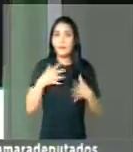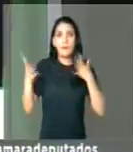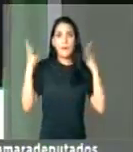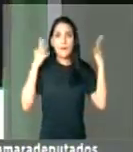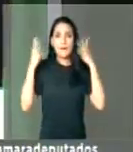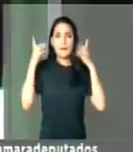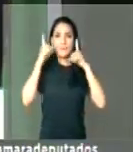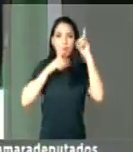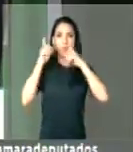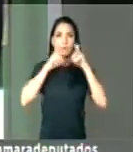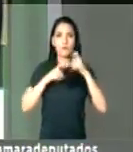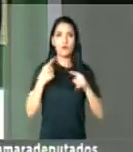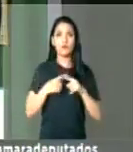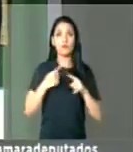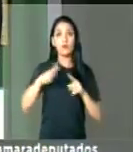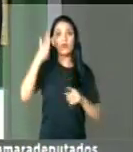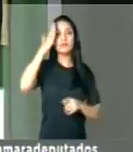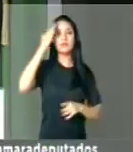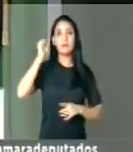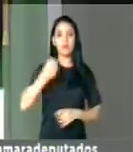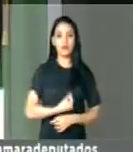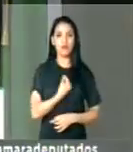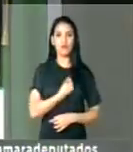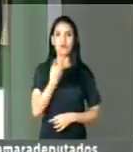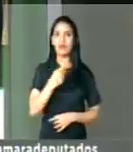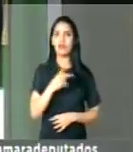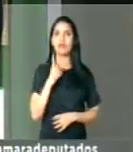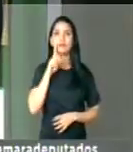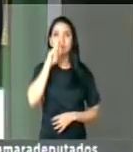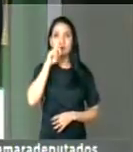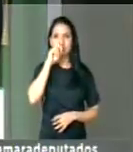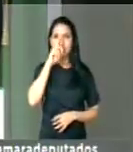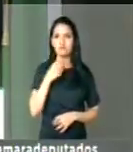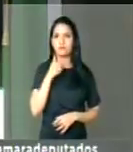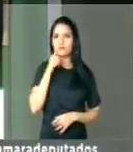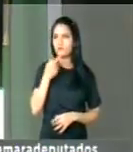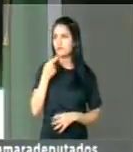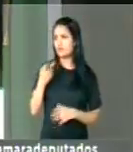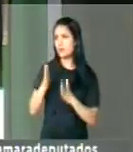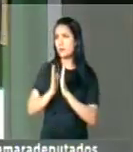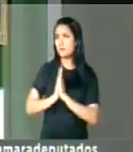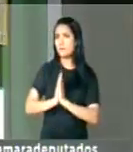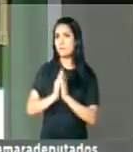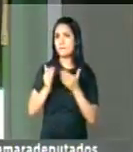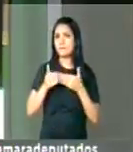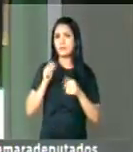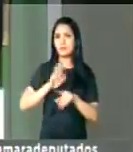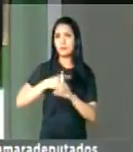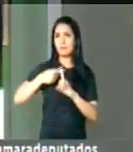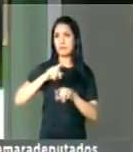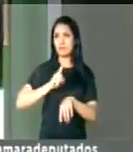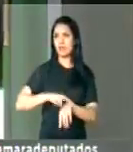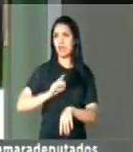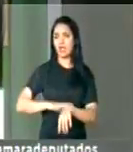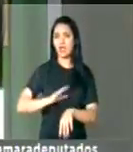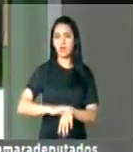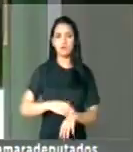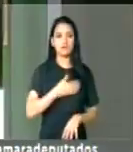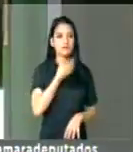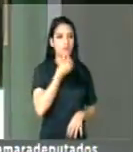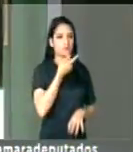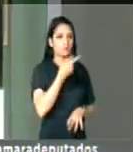Conclua, deputado, um minuto. Senhor presidente, por favor, peço um pouco mais um minuto, de tempo. Deputada. Nós ficamos abalados,